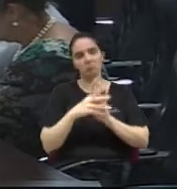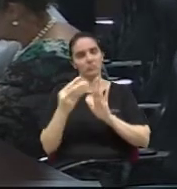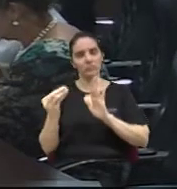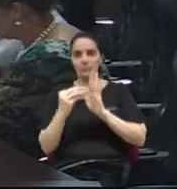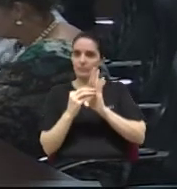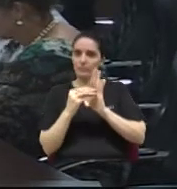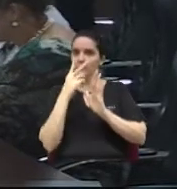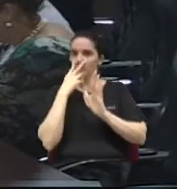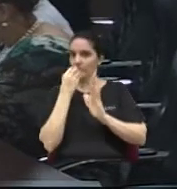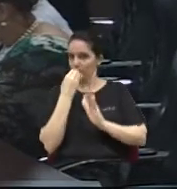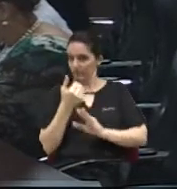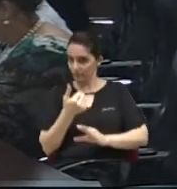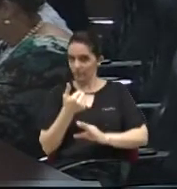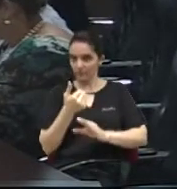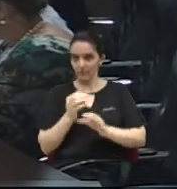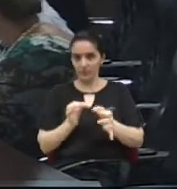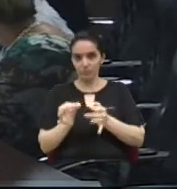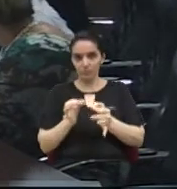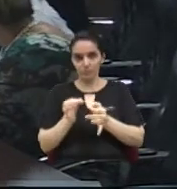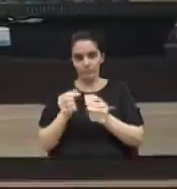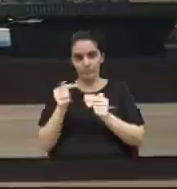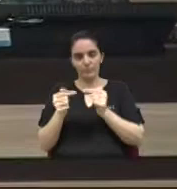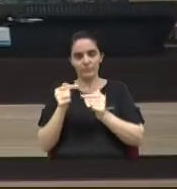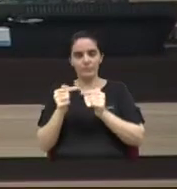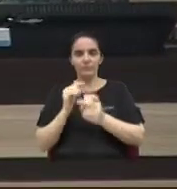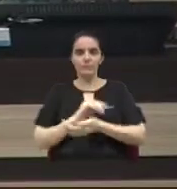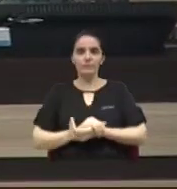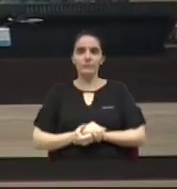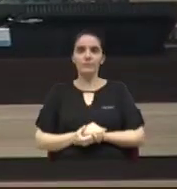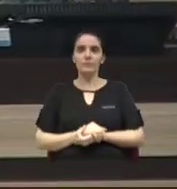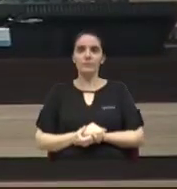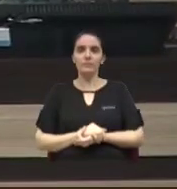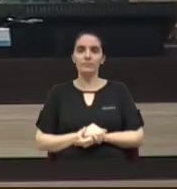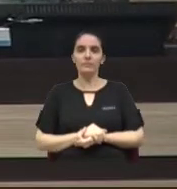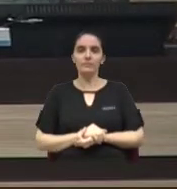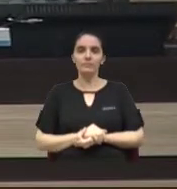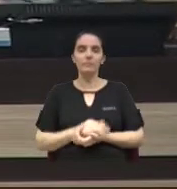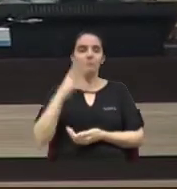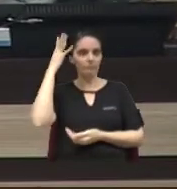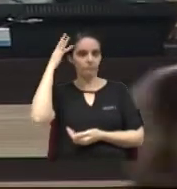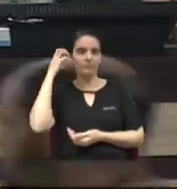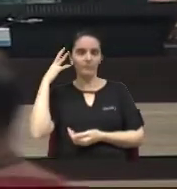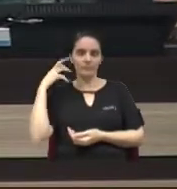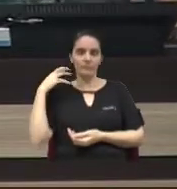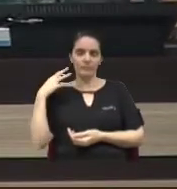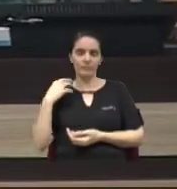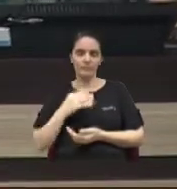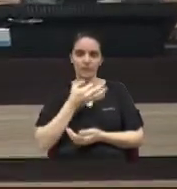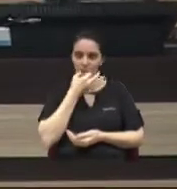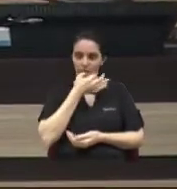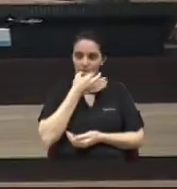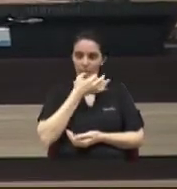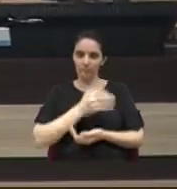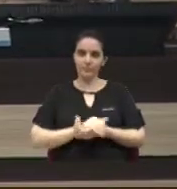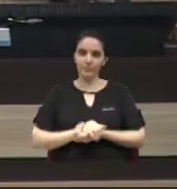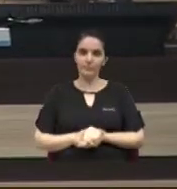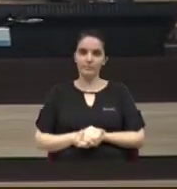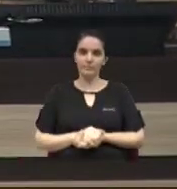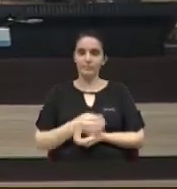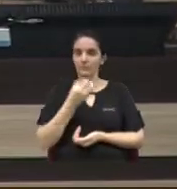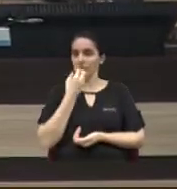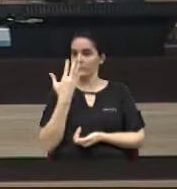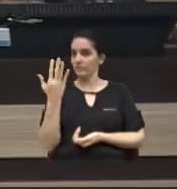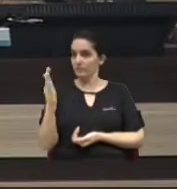E o parecer é favorável. O projeto está em discussão. Quer discutir. Com a palavra a vereadora Lubogo. Boa tarde,